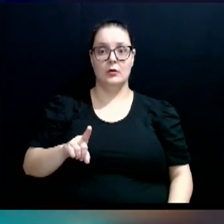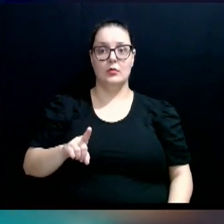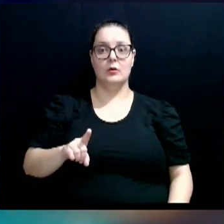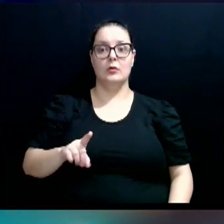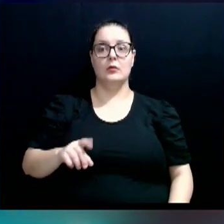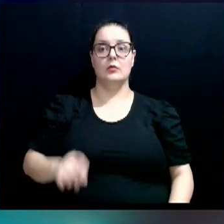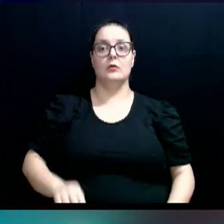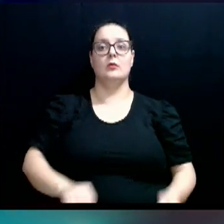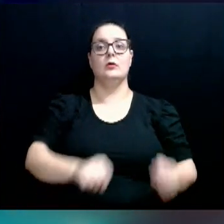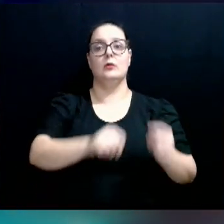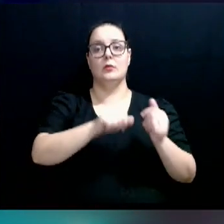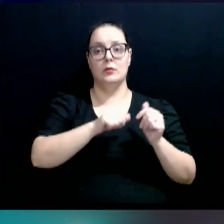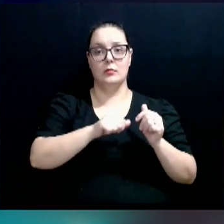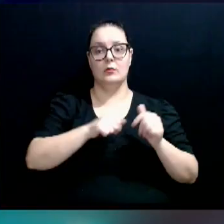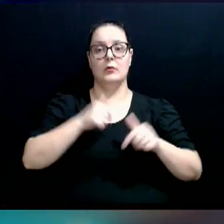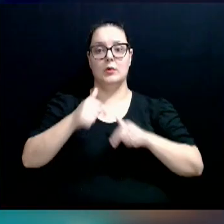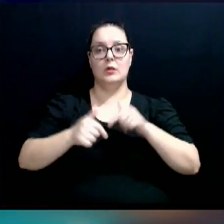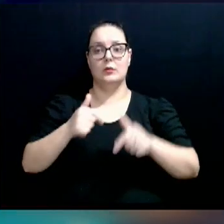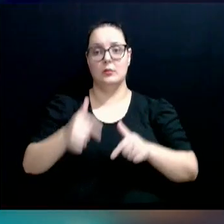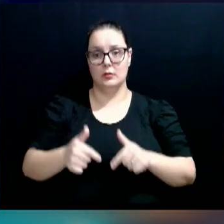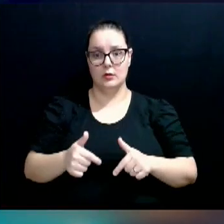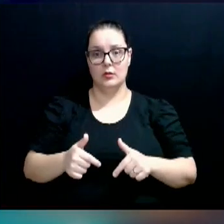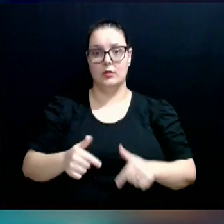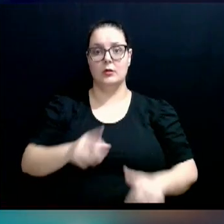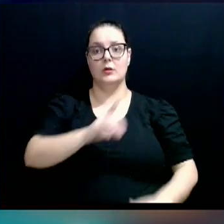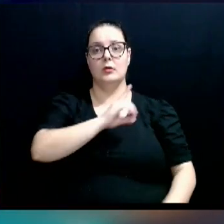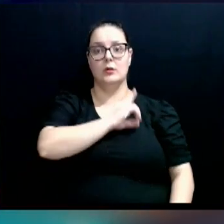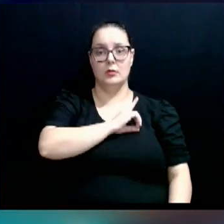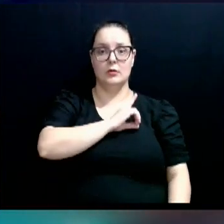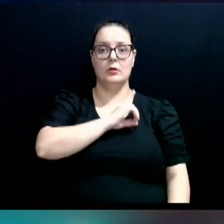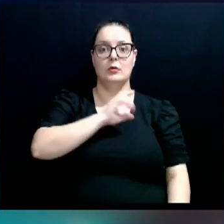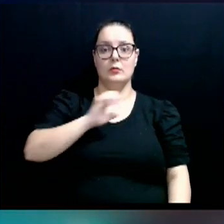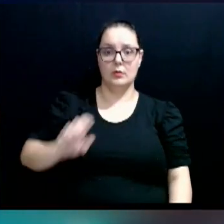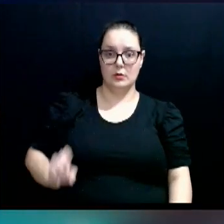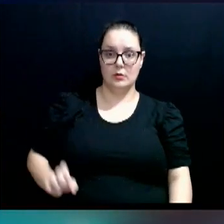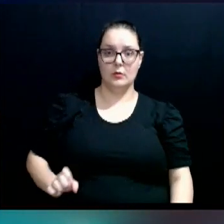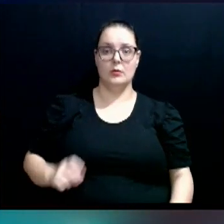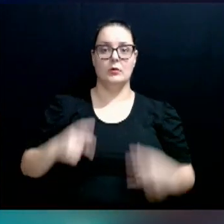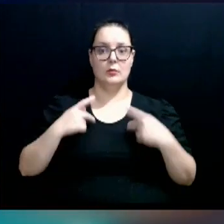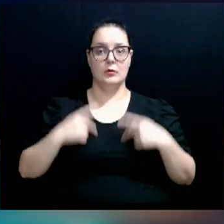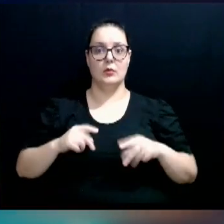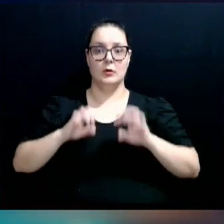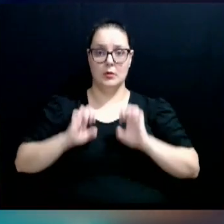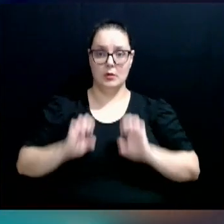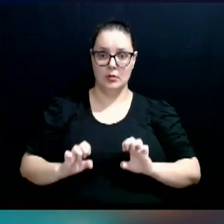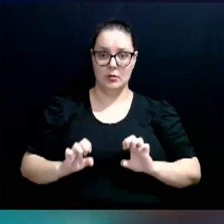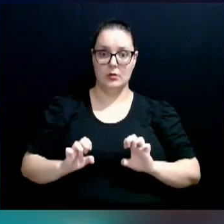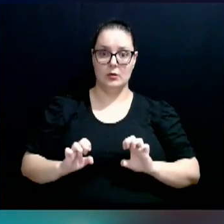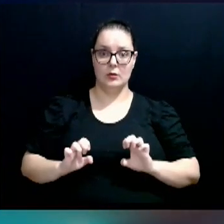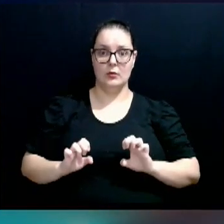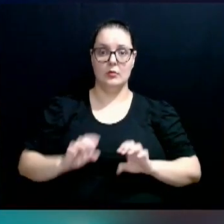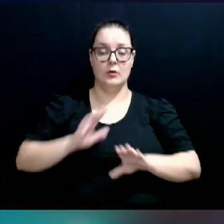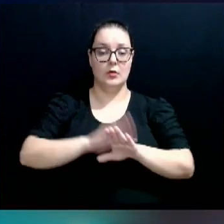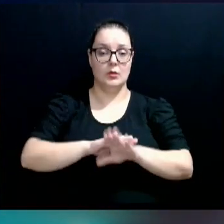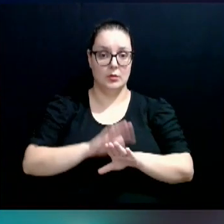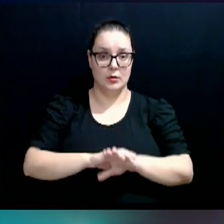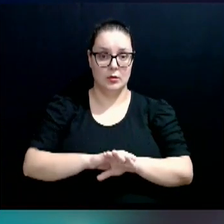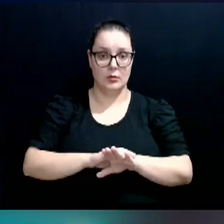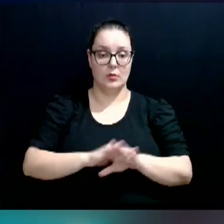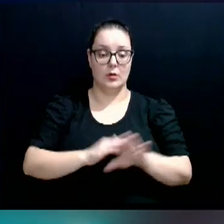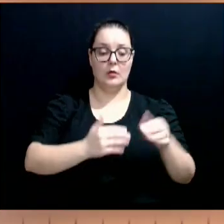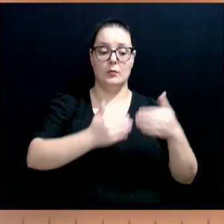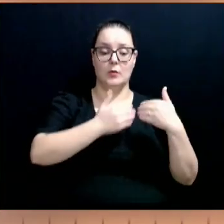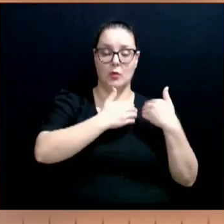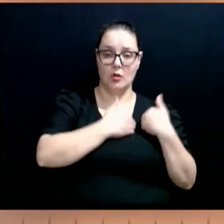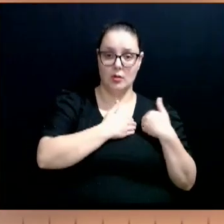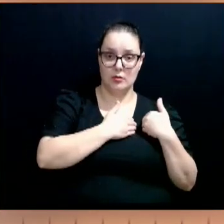beneficiados pelo trabalho do deputado. Sua postura ética, sua atuação responsável e